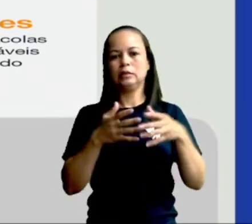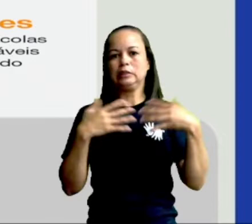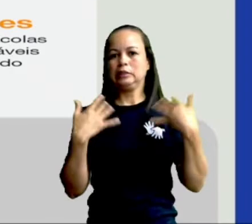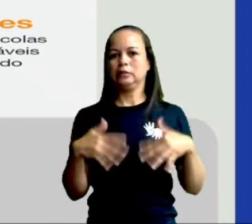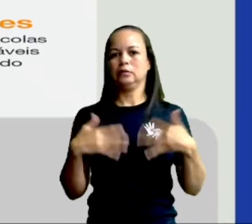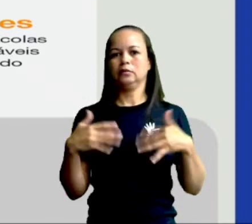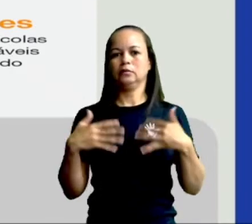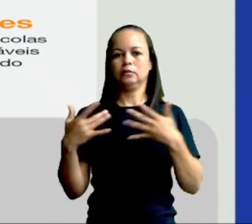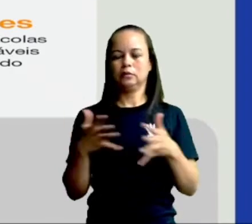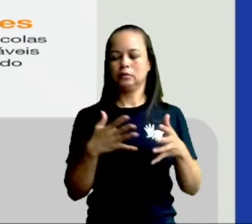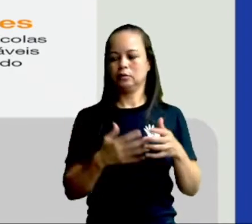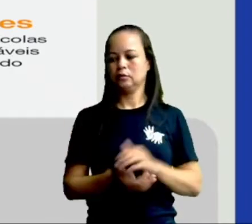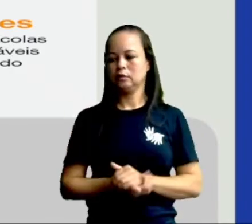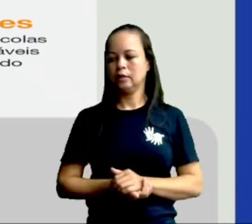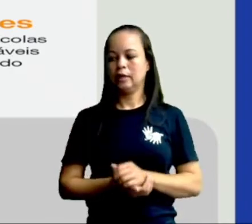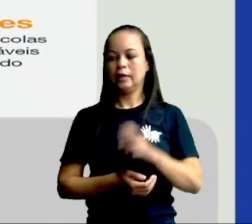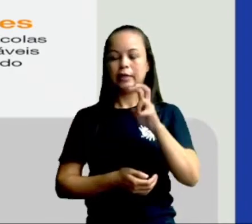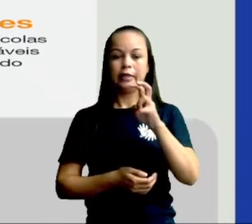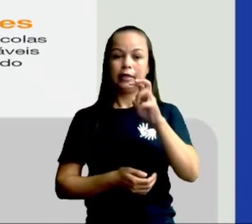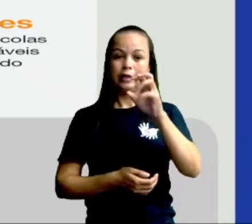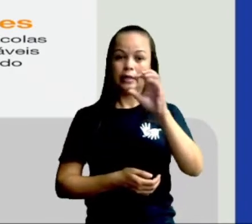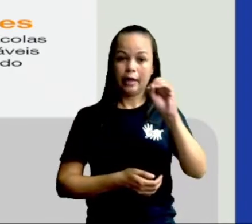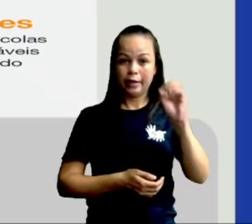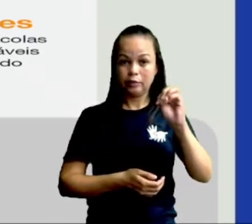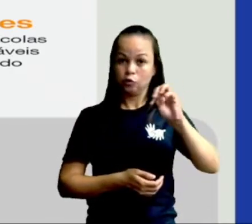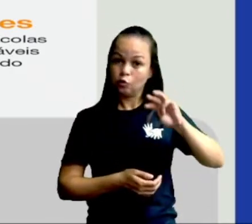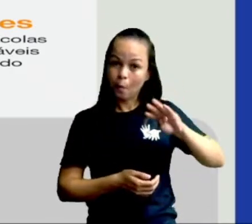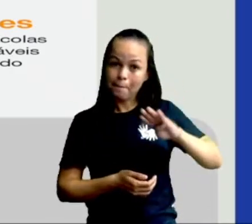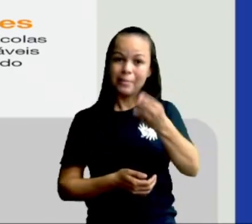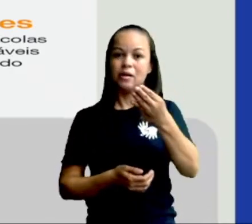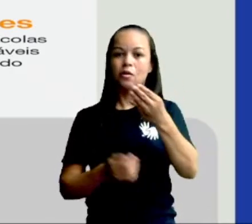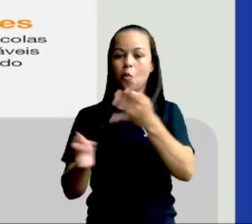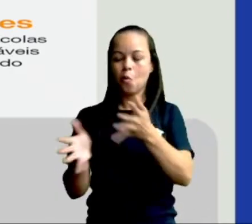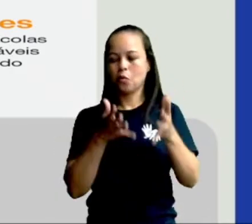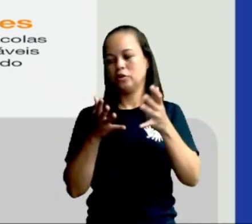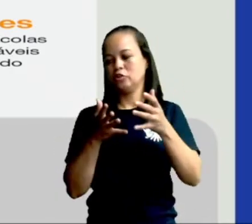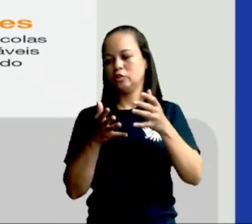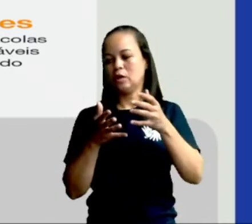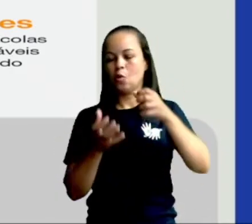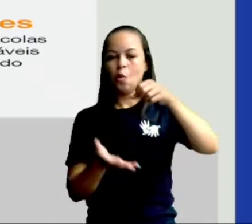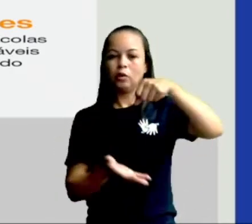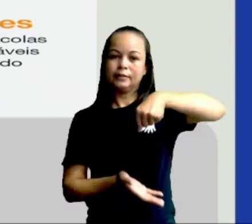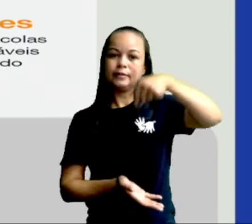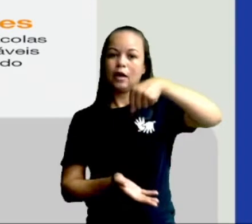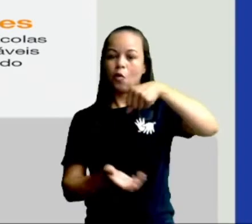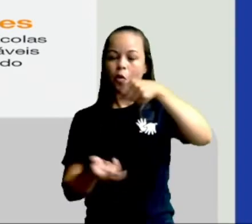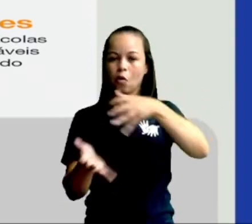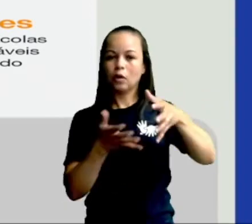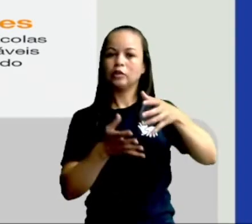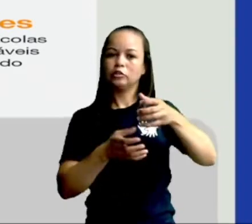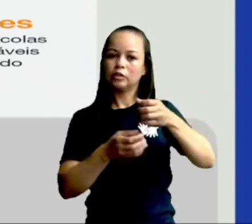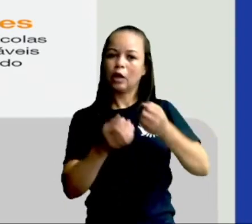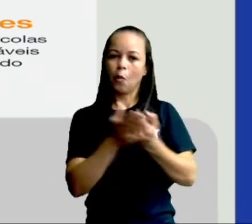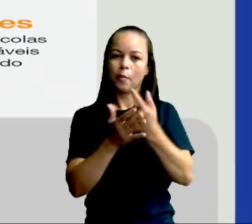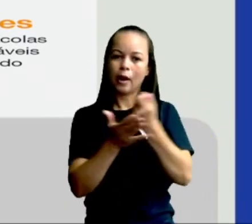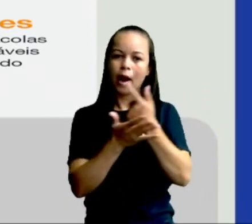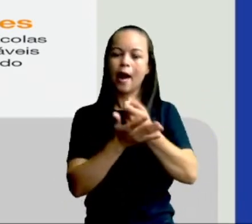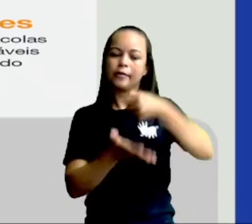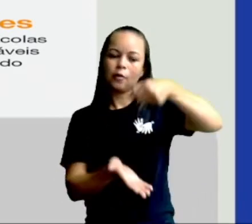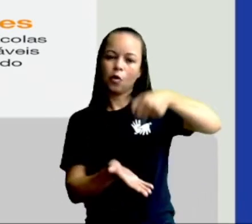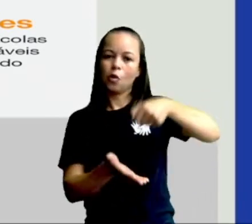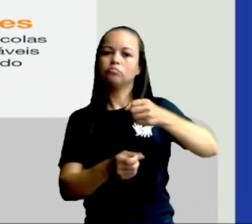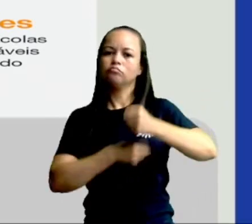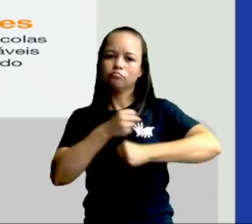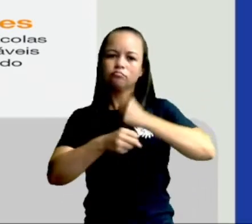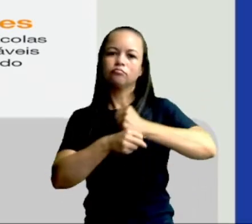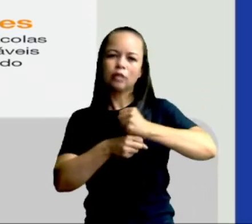assustador. 500 bilhões é o número de sacolas plásticas descartáveis utilizadas no mundo anualmente lá no